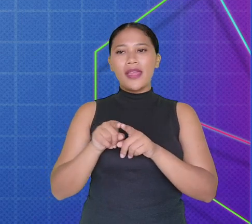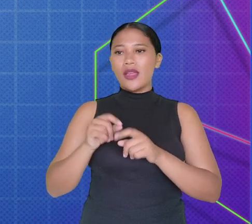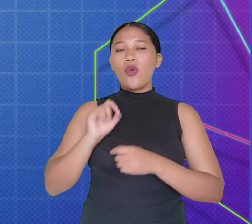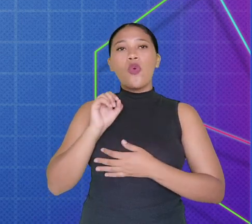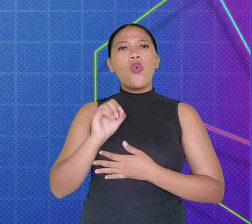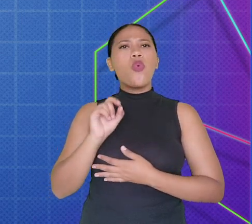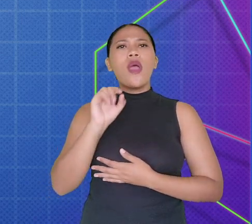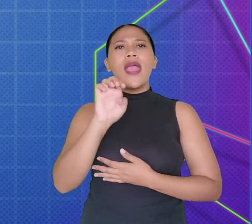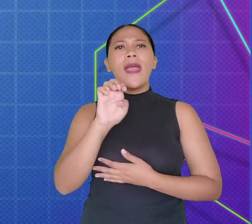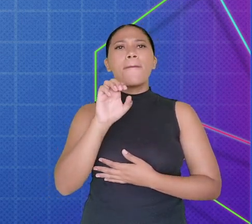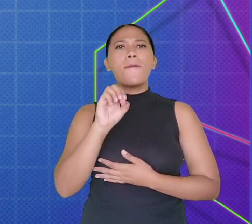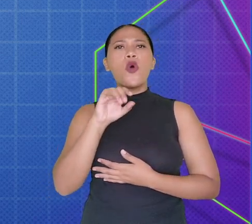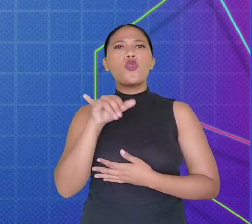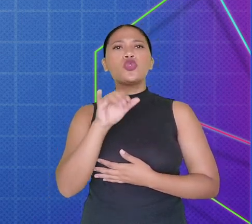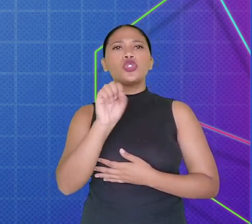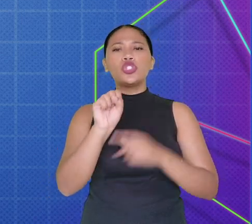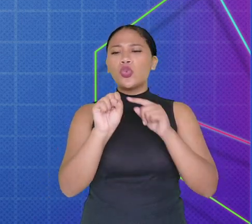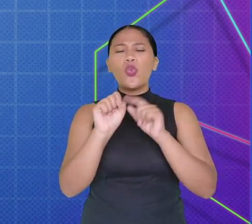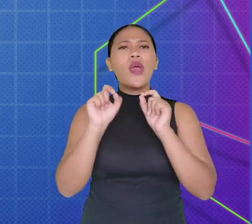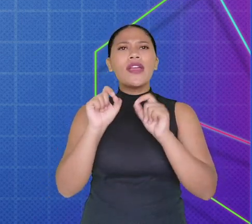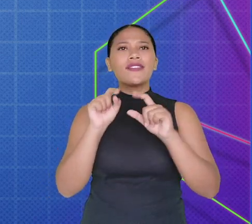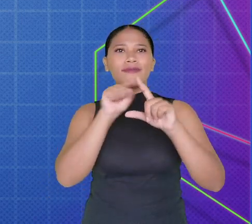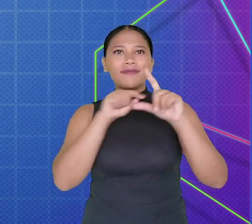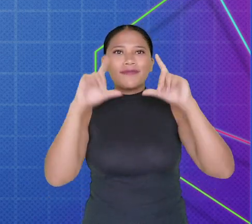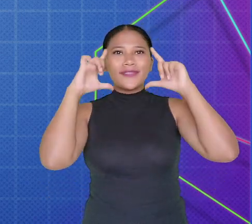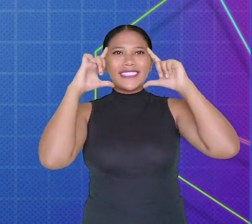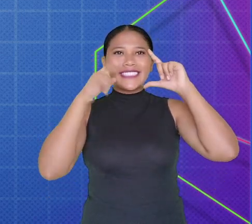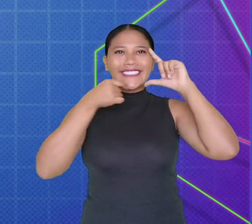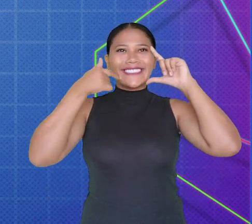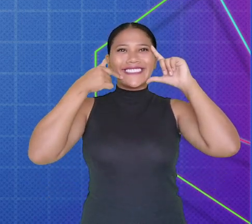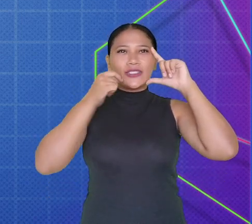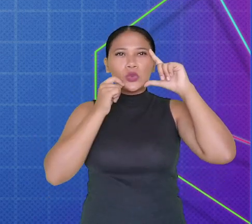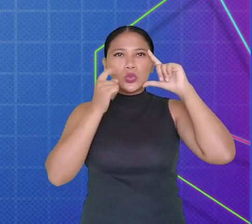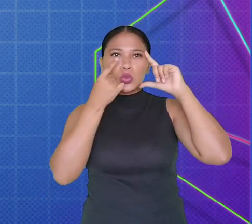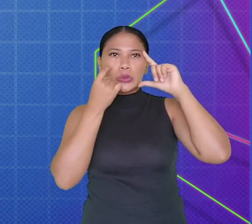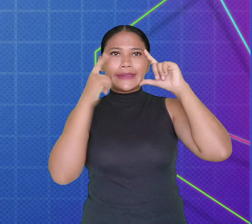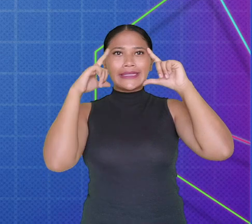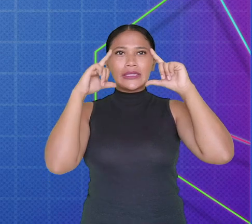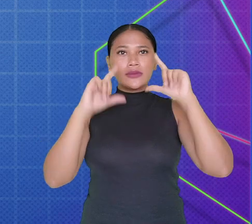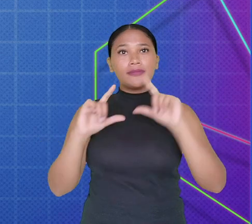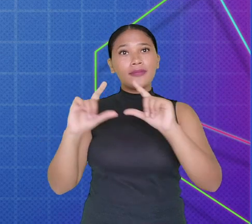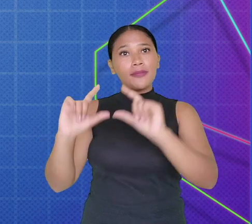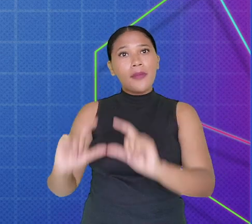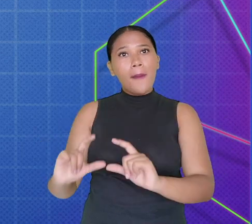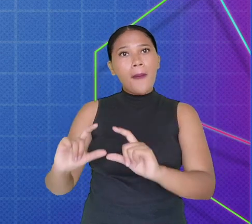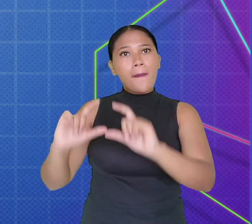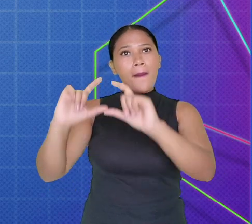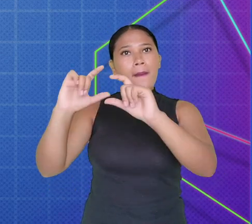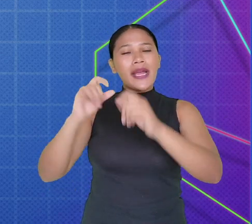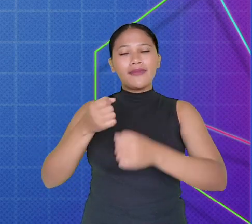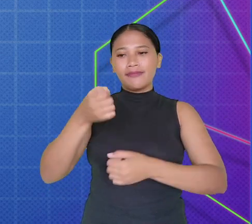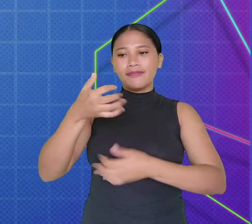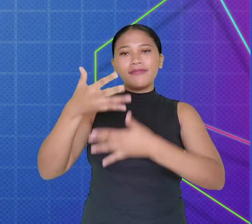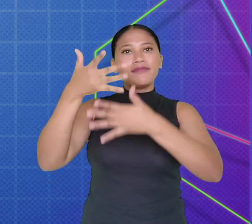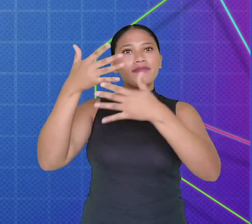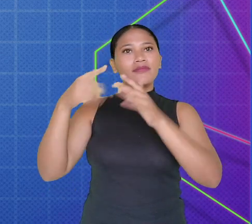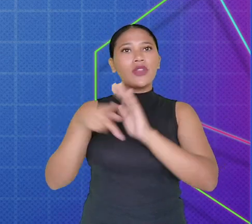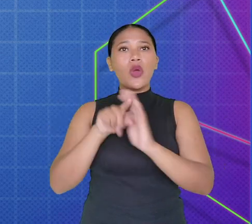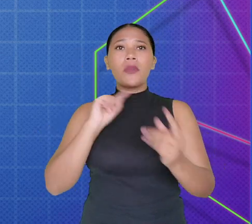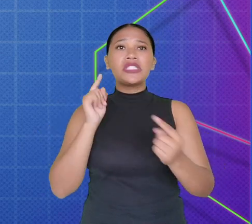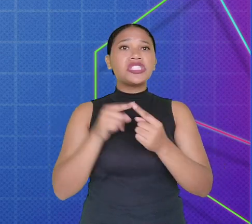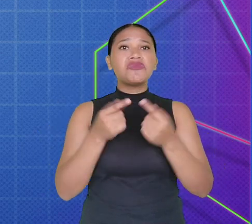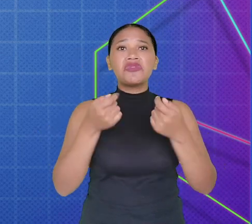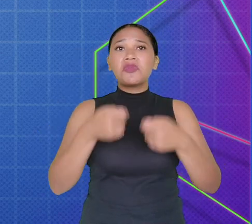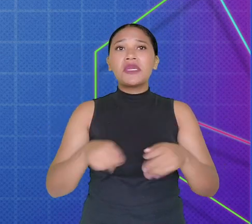emotes em jogos online. Emotes são animações que permitem que o jogador expresse emoções e interaja com outros jogadores